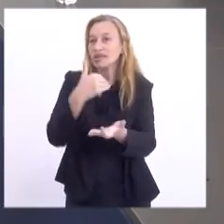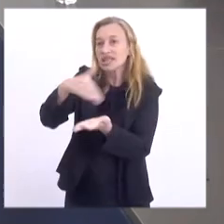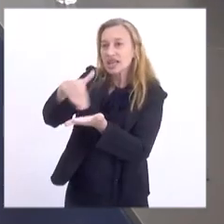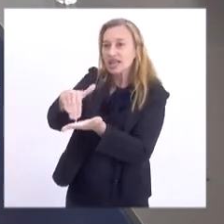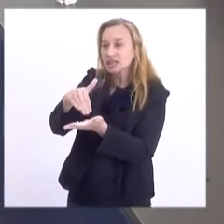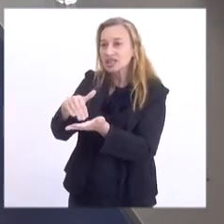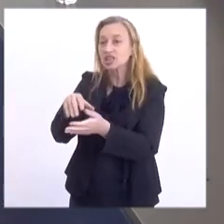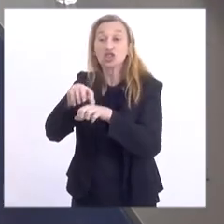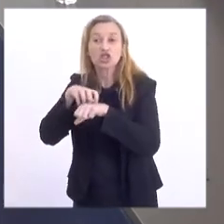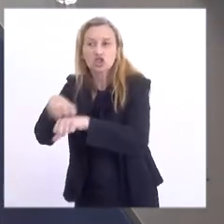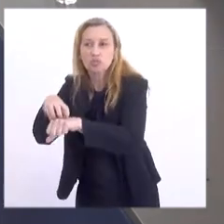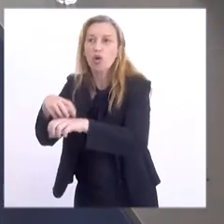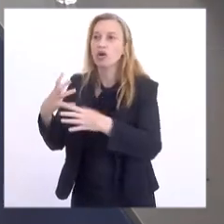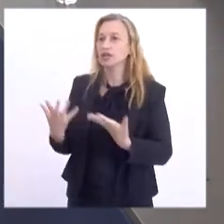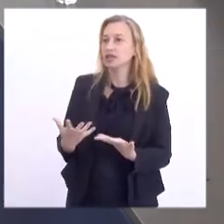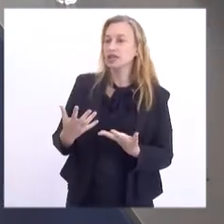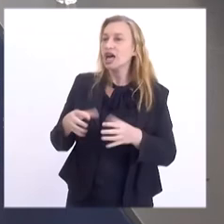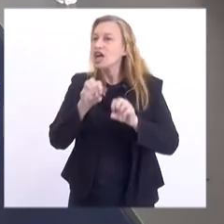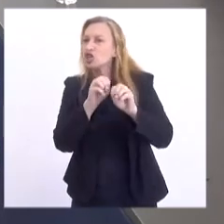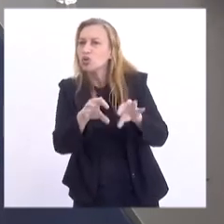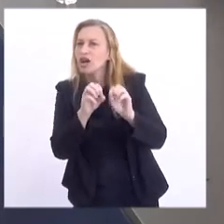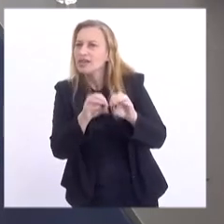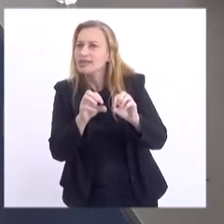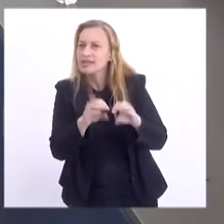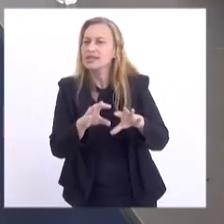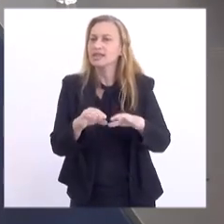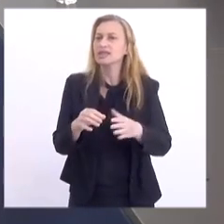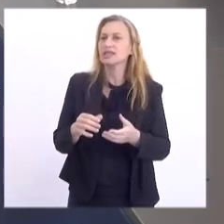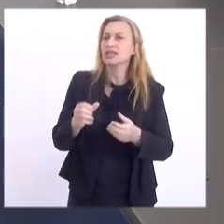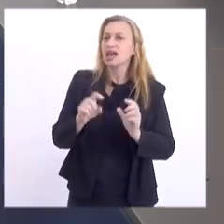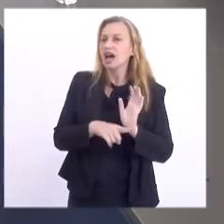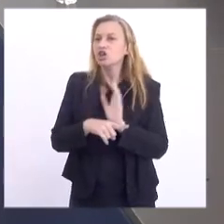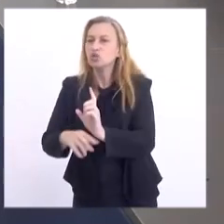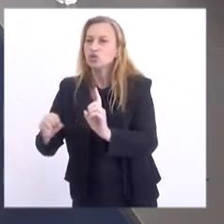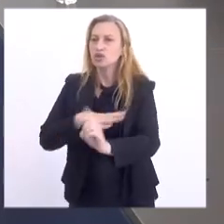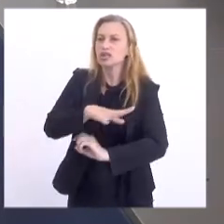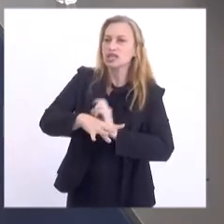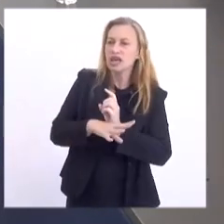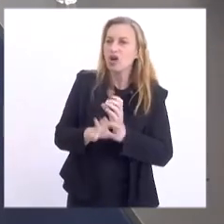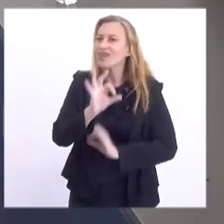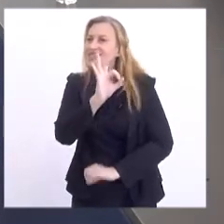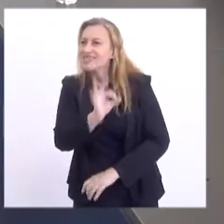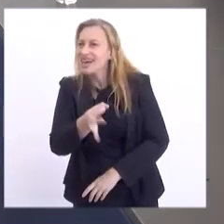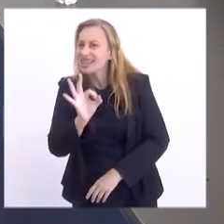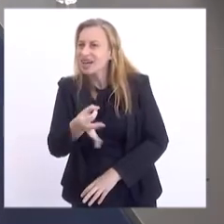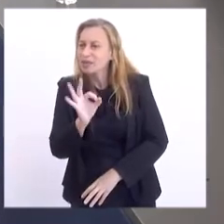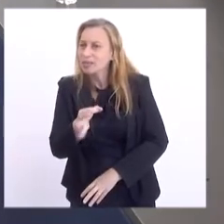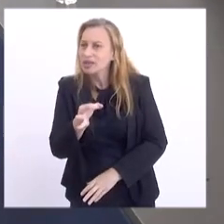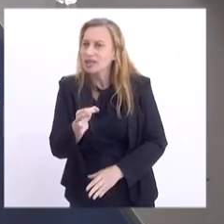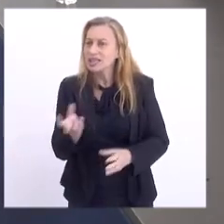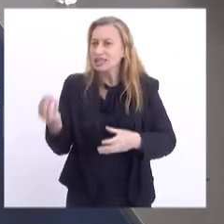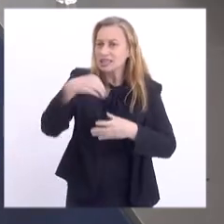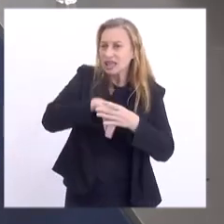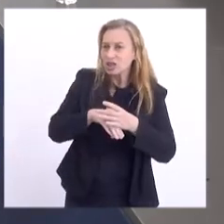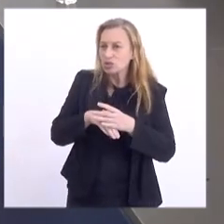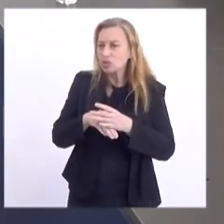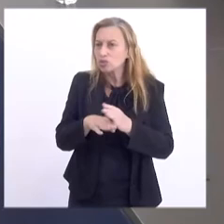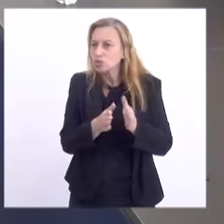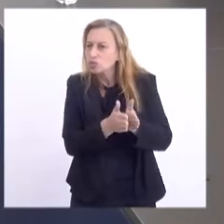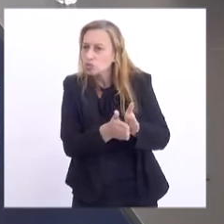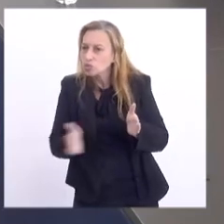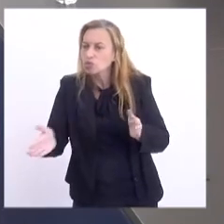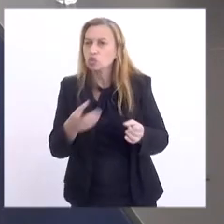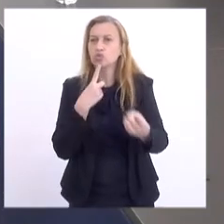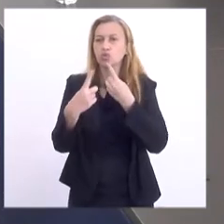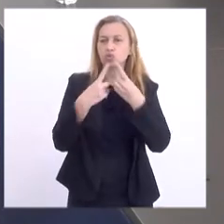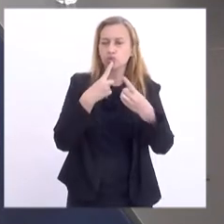Secretaria de Transporte educação Assistência Social exatamente dentro daquele roteiro